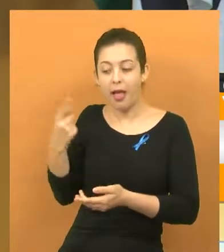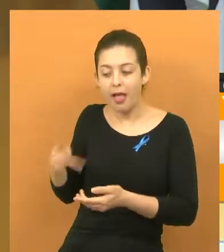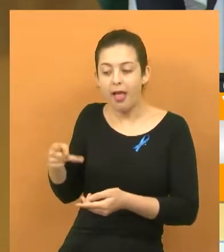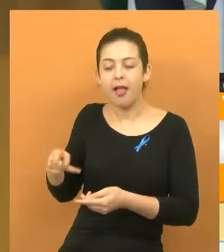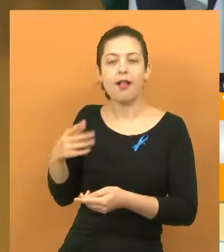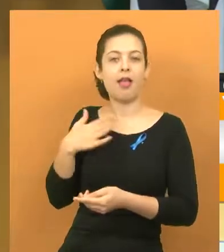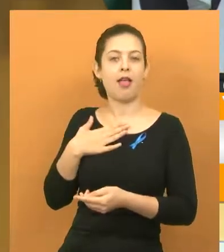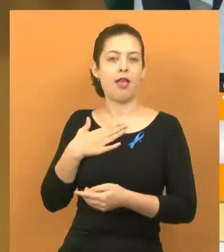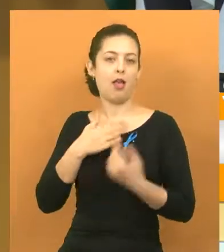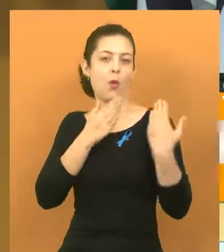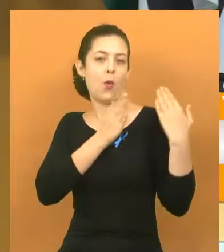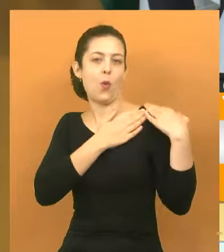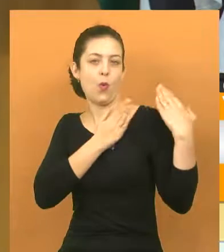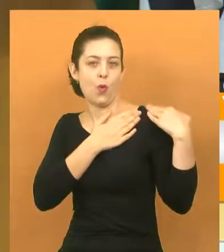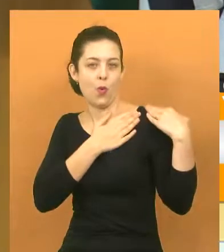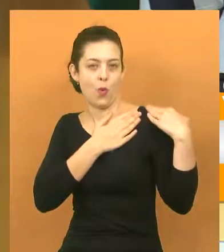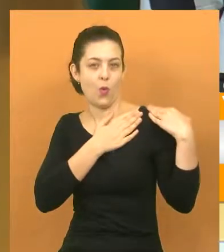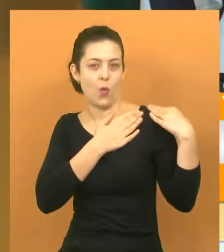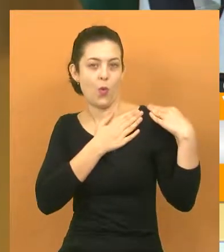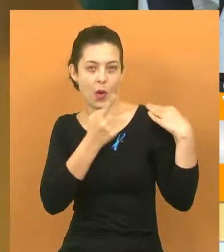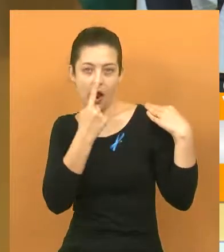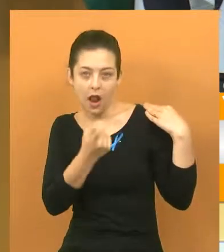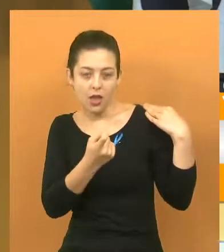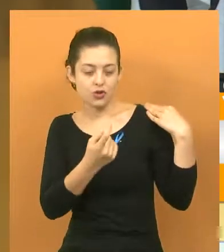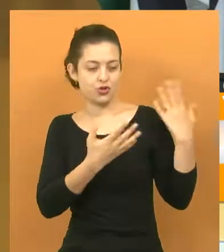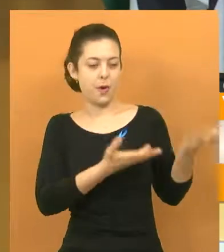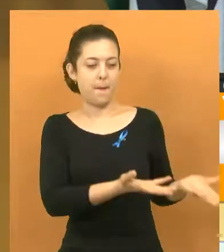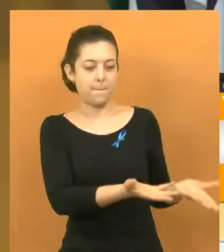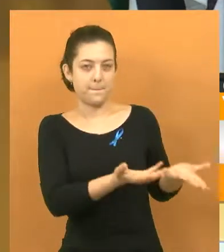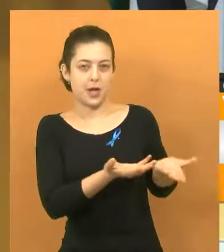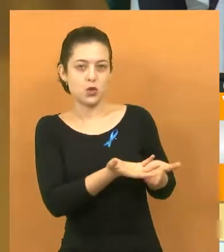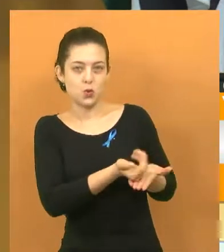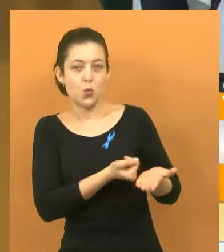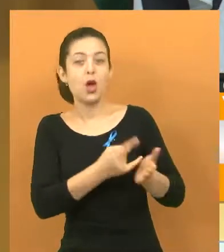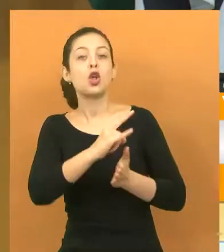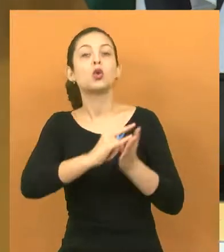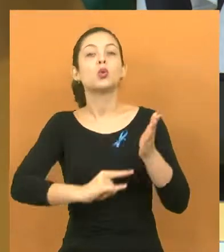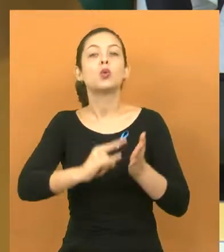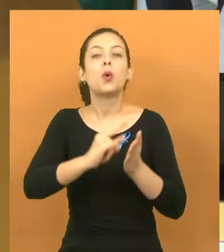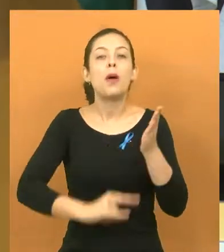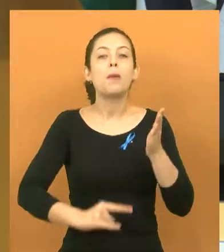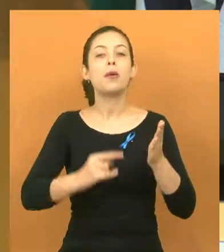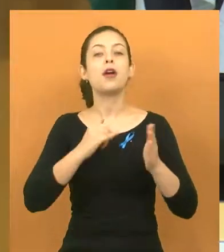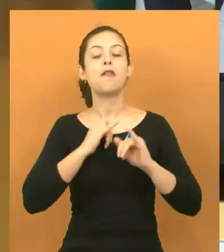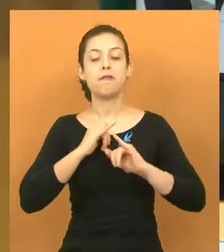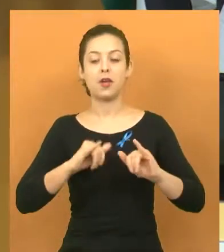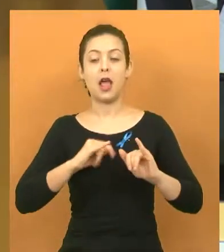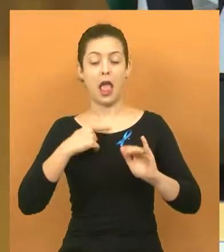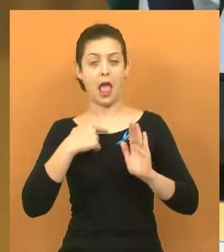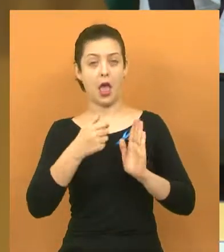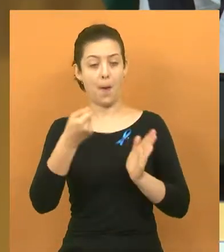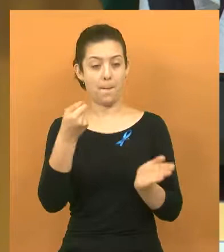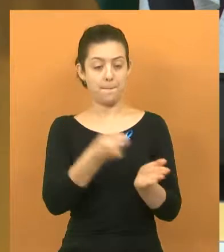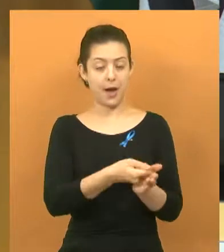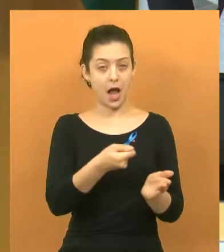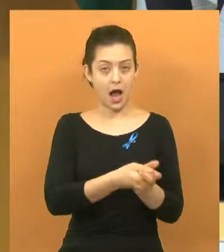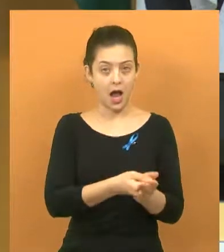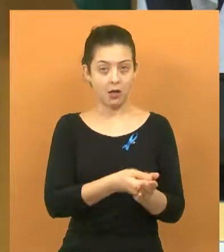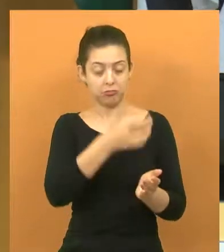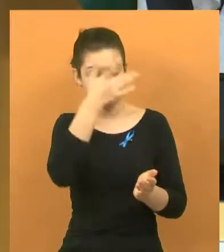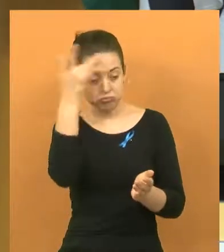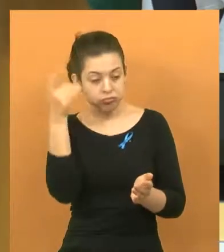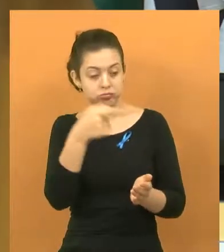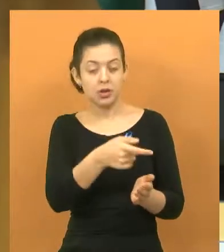eu serei responsável por aquele entulho. Então, eu irei assinar um documento dizendo o seguinte: eu estou pagando para o fulano de